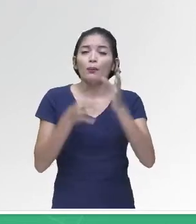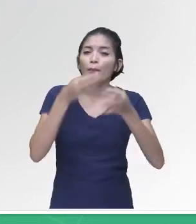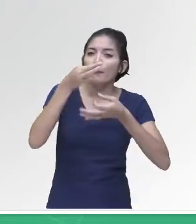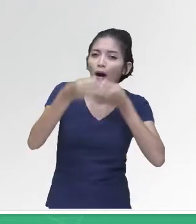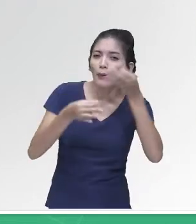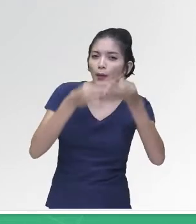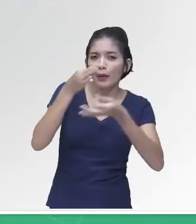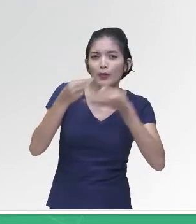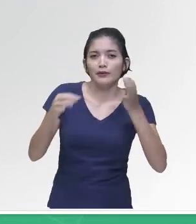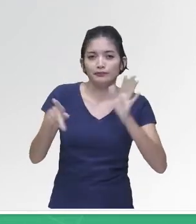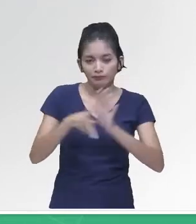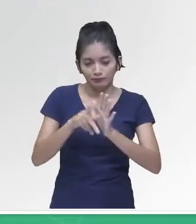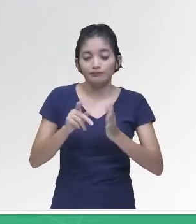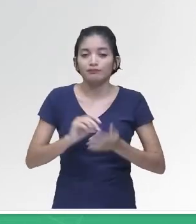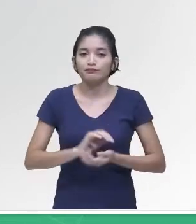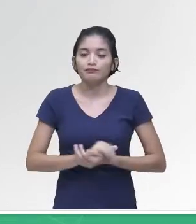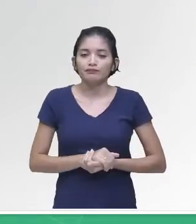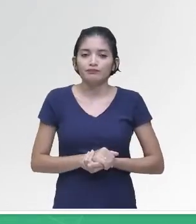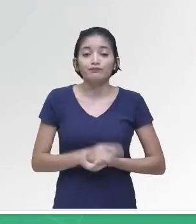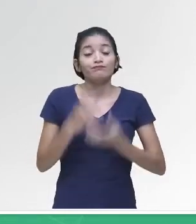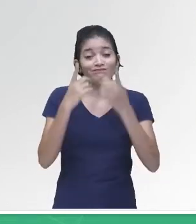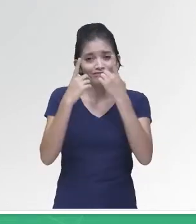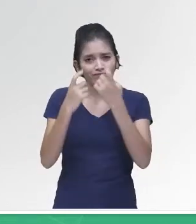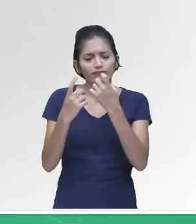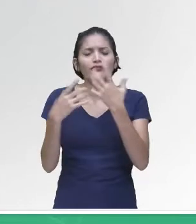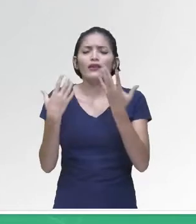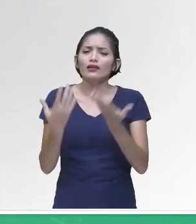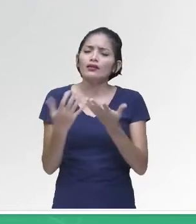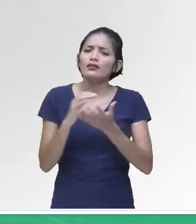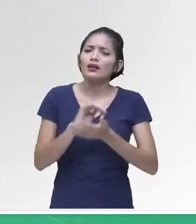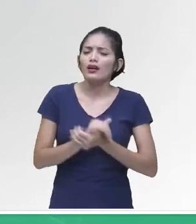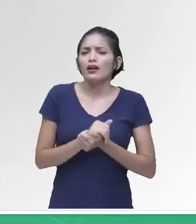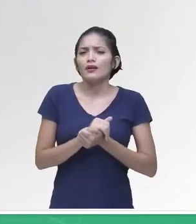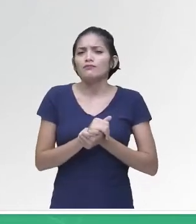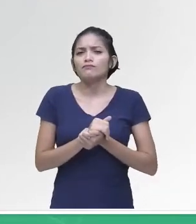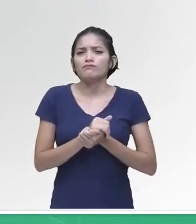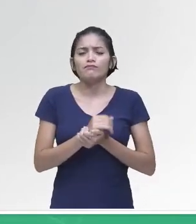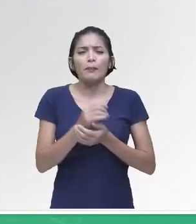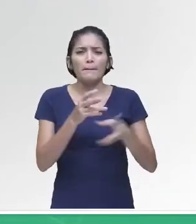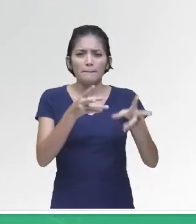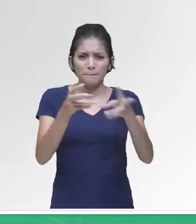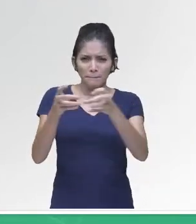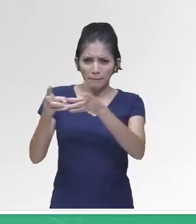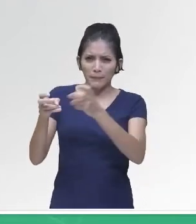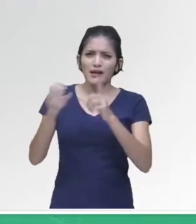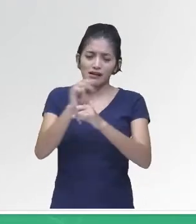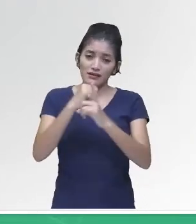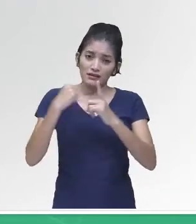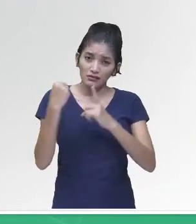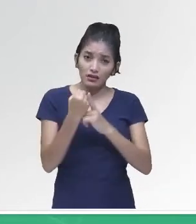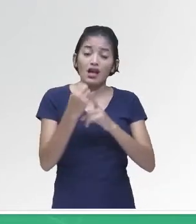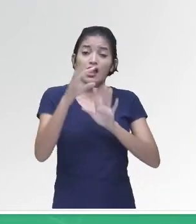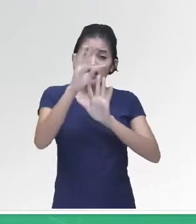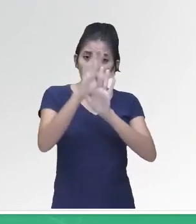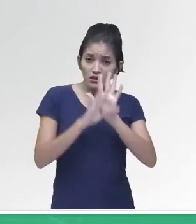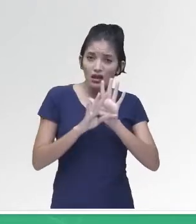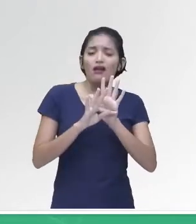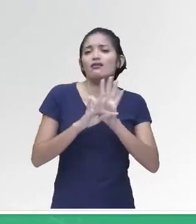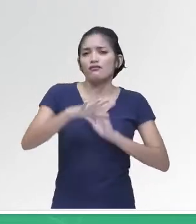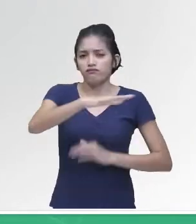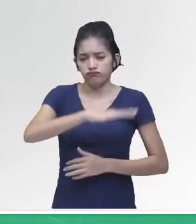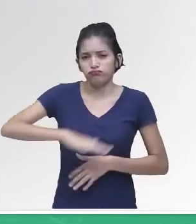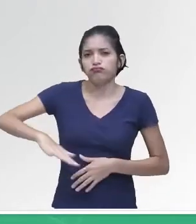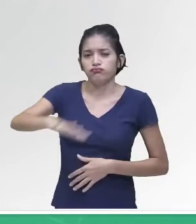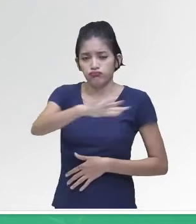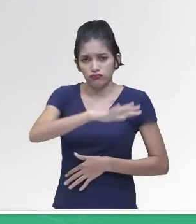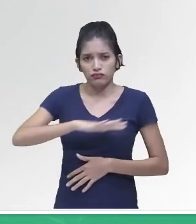opinião. Olha que interessante. Gente, quando a gente olha a sociedade, os textos que nela circulam, se a